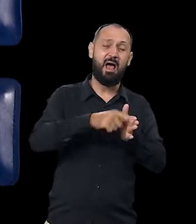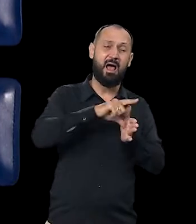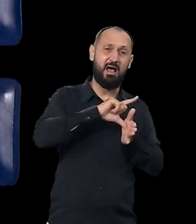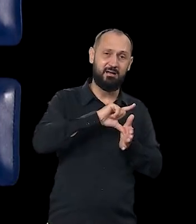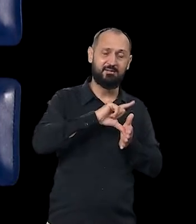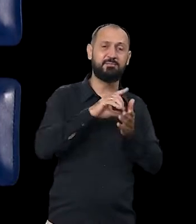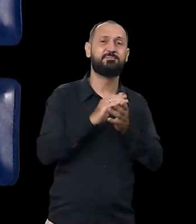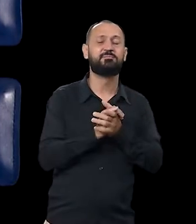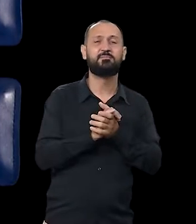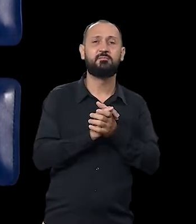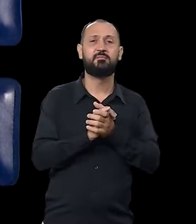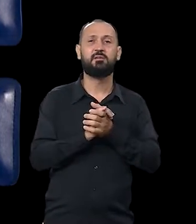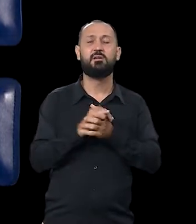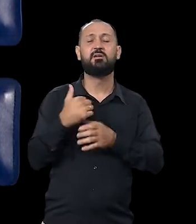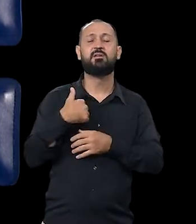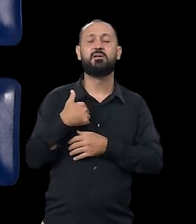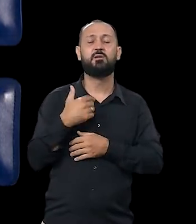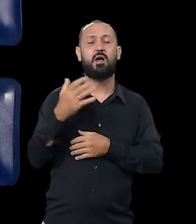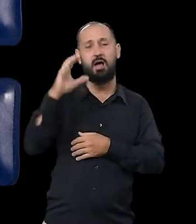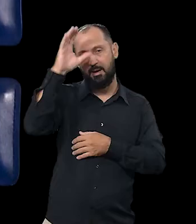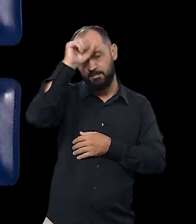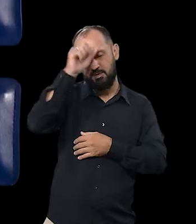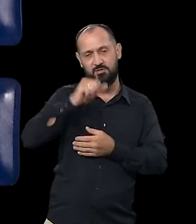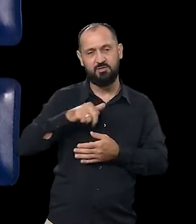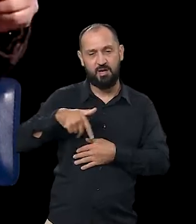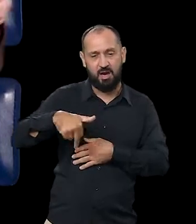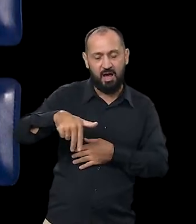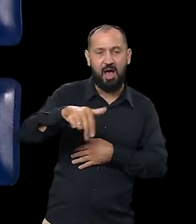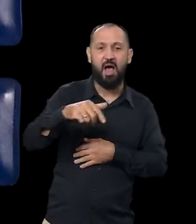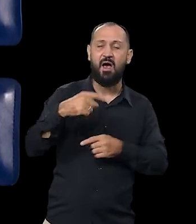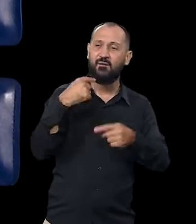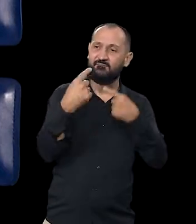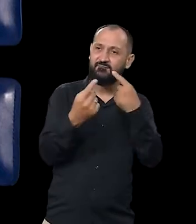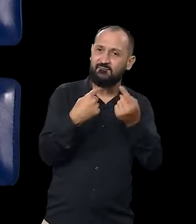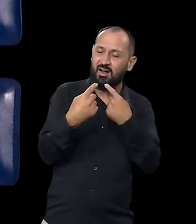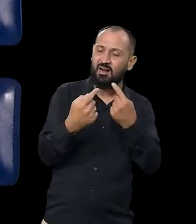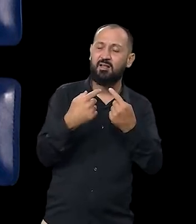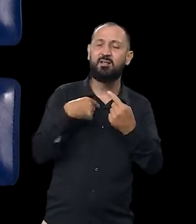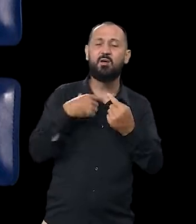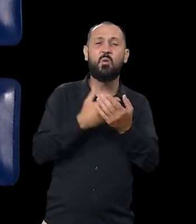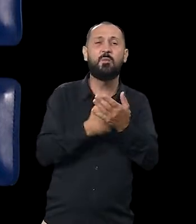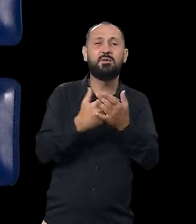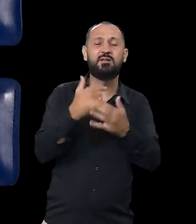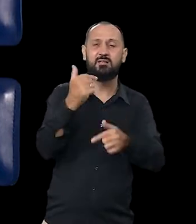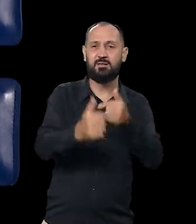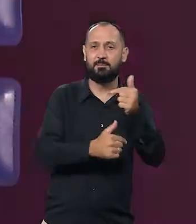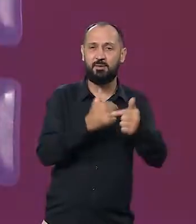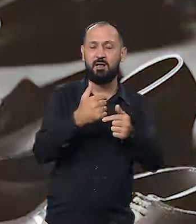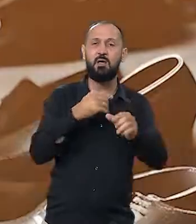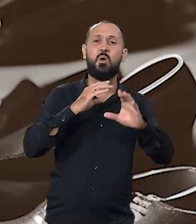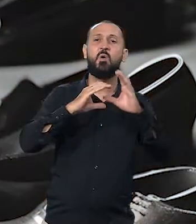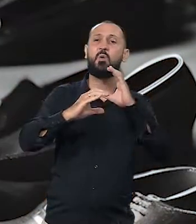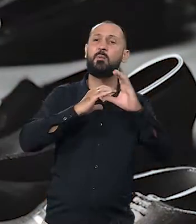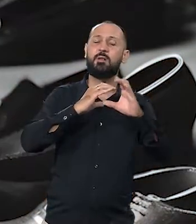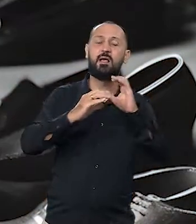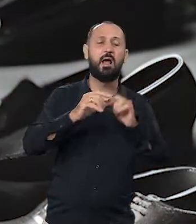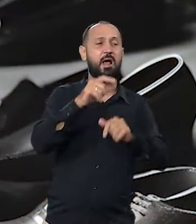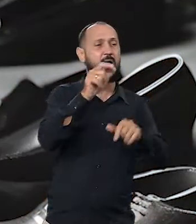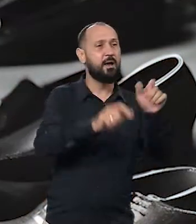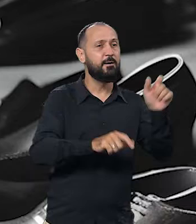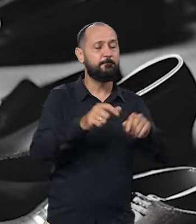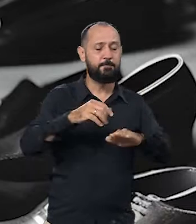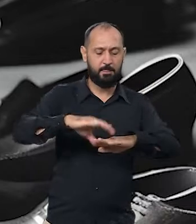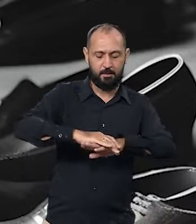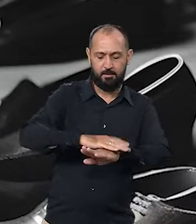E eu acho que desde quando eu aprendi a falar e a caminhar, eu já comecei a trabalhar. Eu aprendi a me comunicar com as